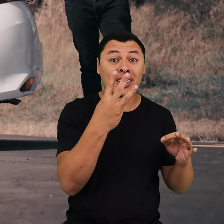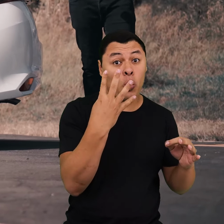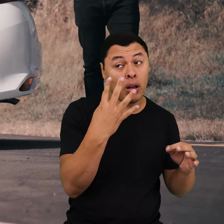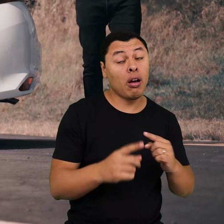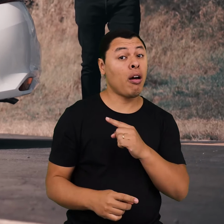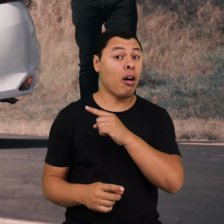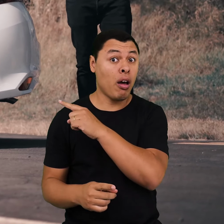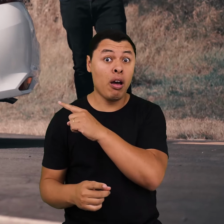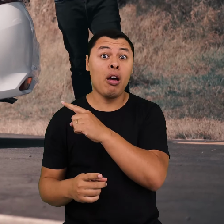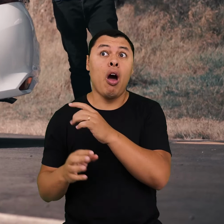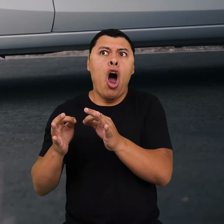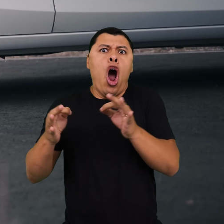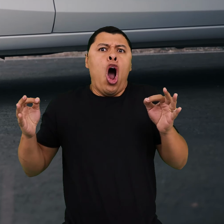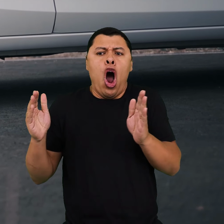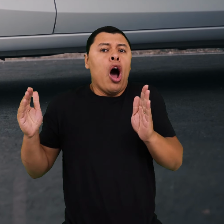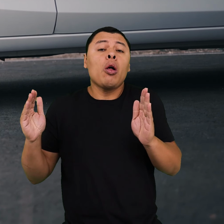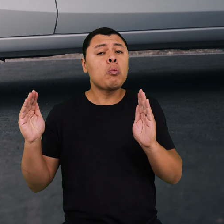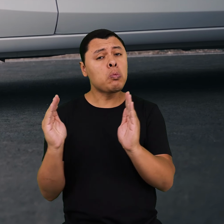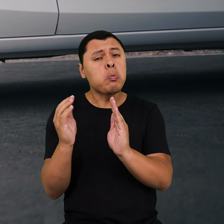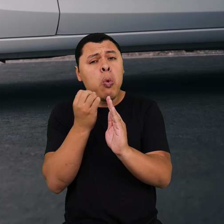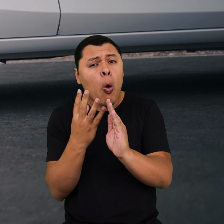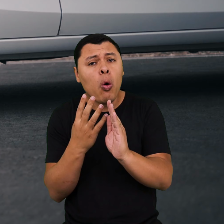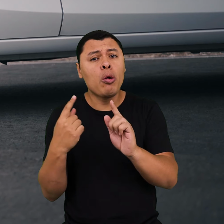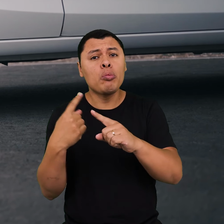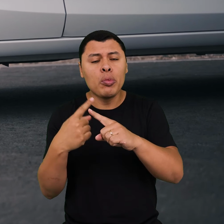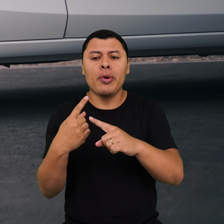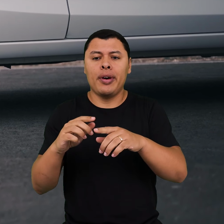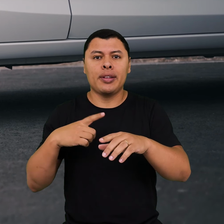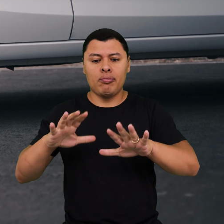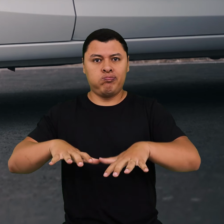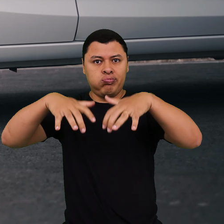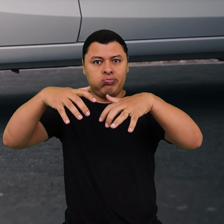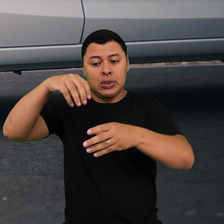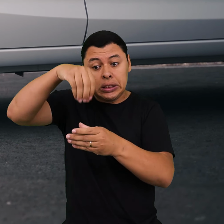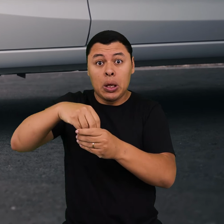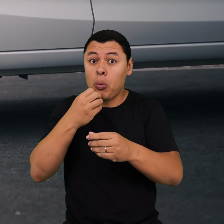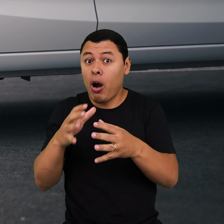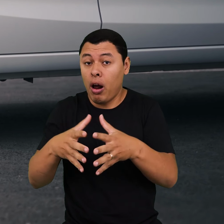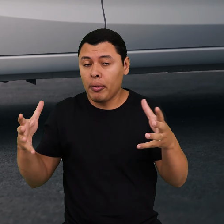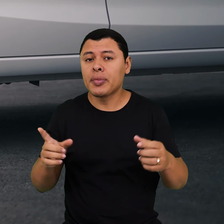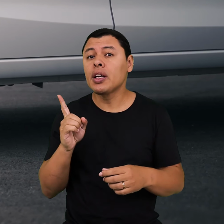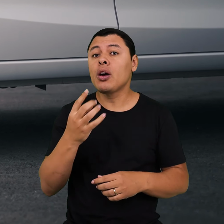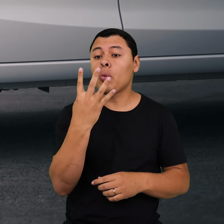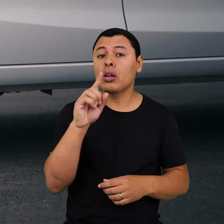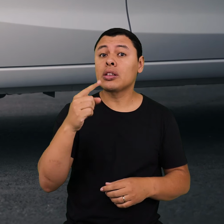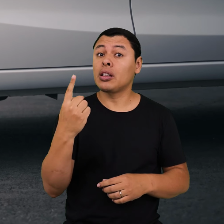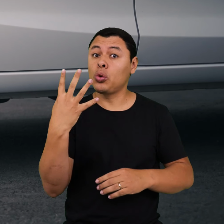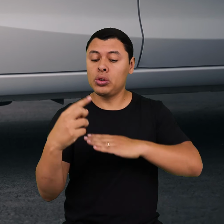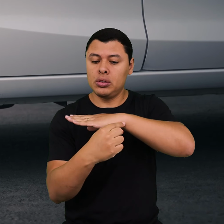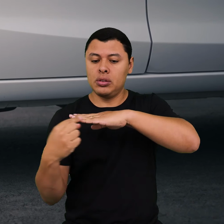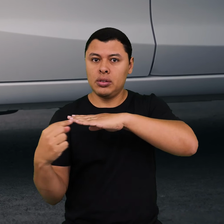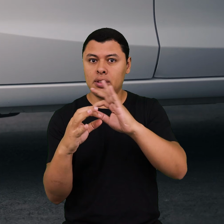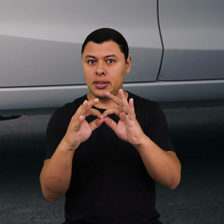aqui tem uma ótima proporção para o que ele oferece de porta-malas e espaço interno. A gente tem 4,14 m, né? E o Polo